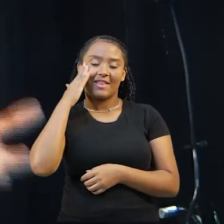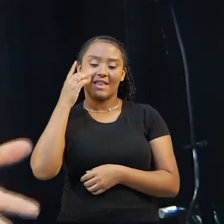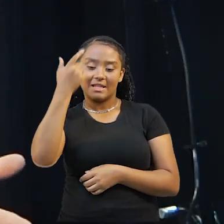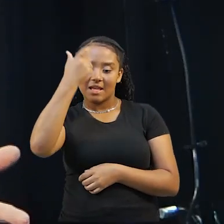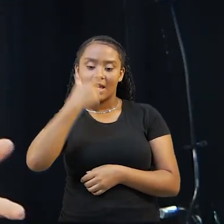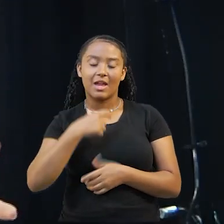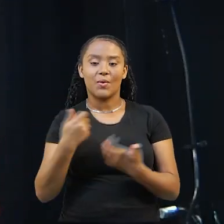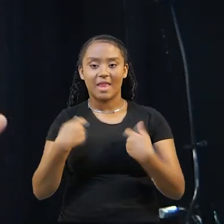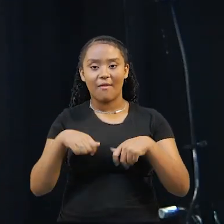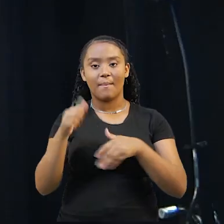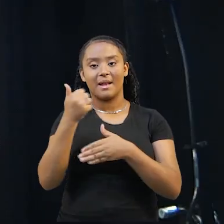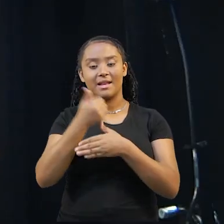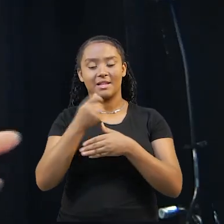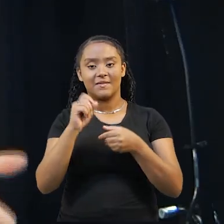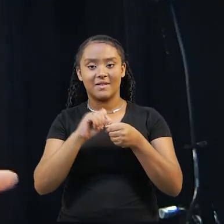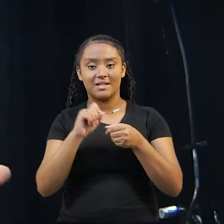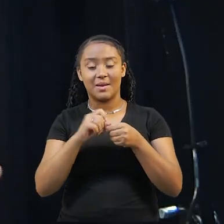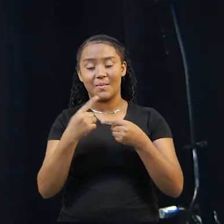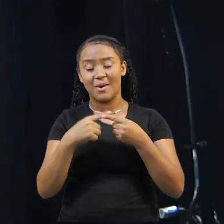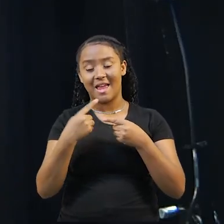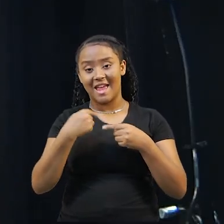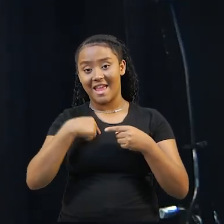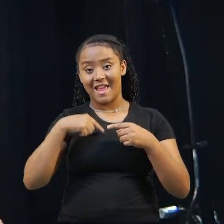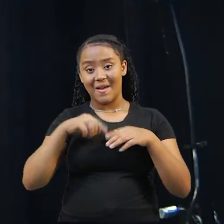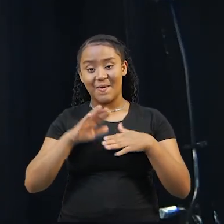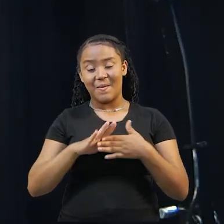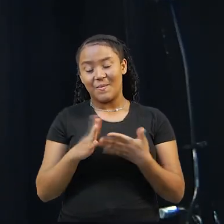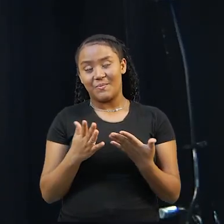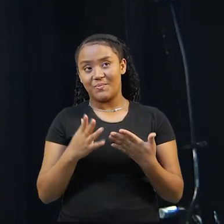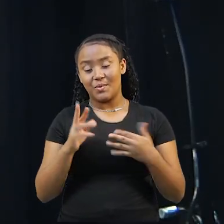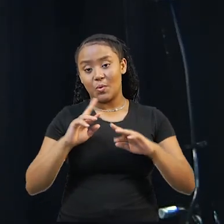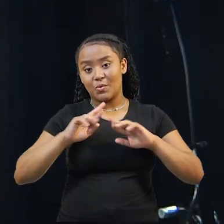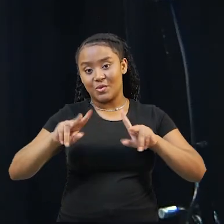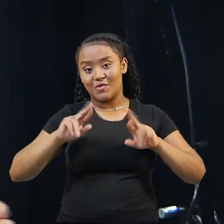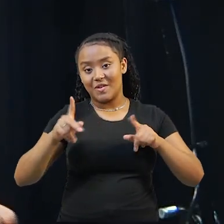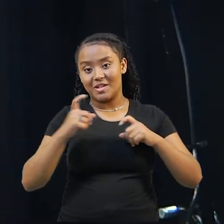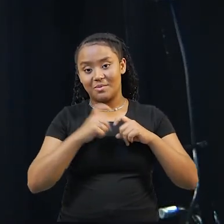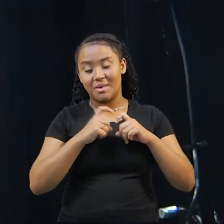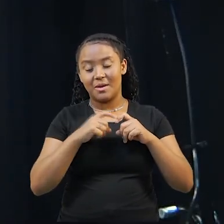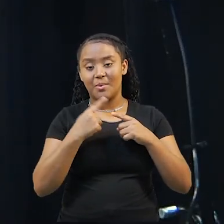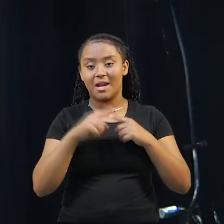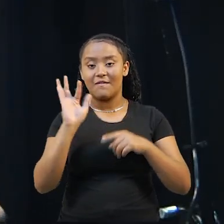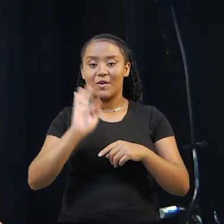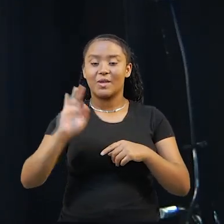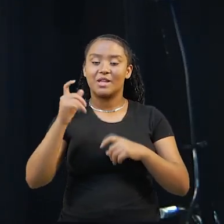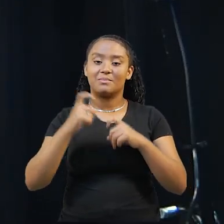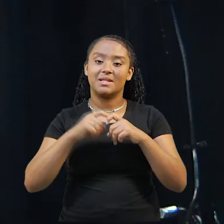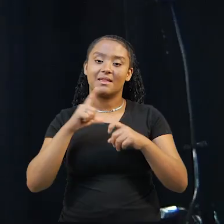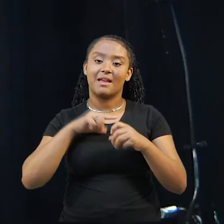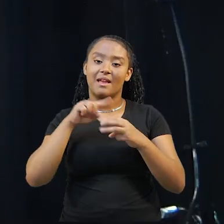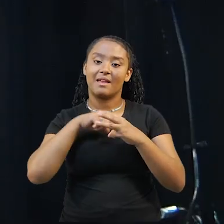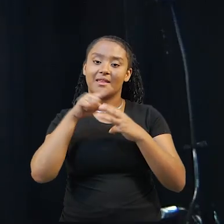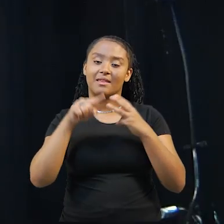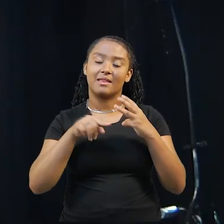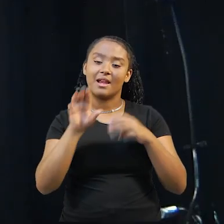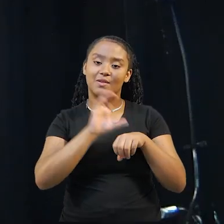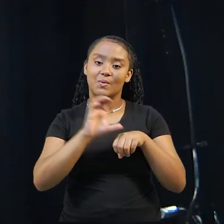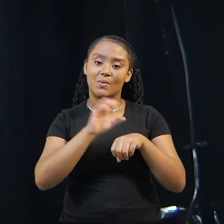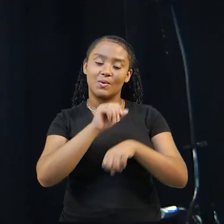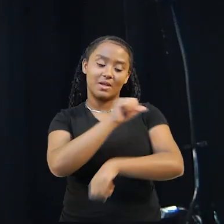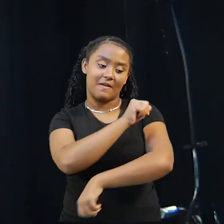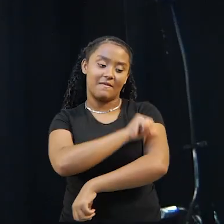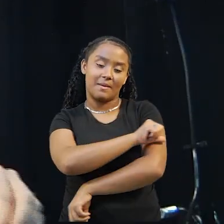que eu era uma possível liderança, mesmo não sendo médica, né? Porque na Faculdade de Medicina a gente tem 3 cursos, enfermagem, medicina e